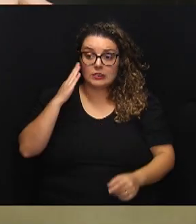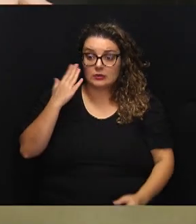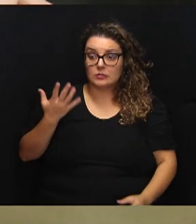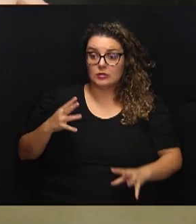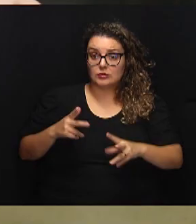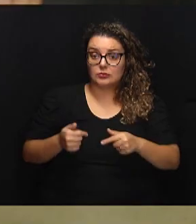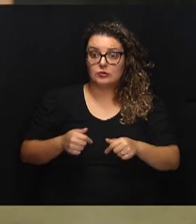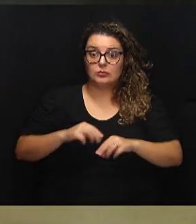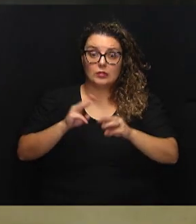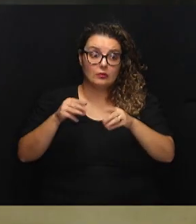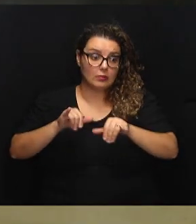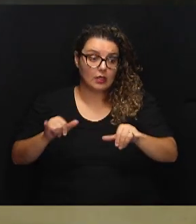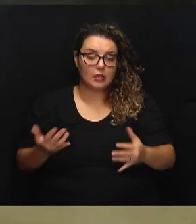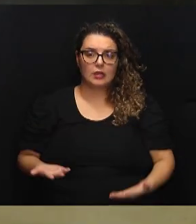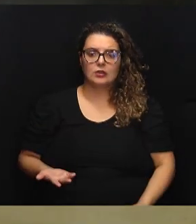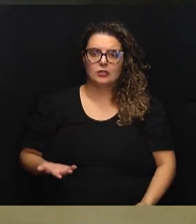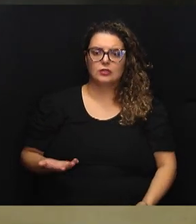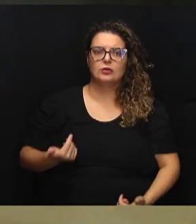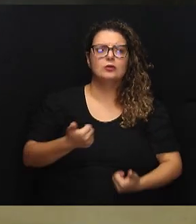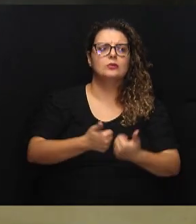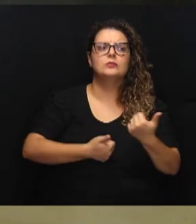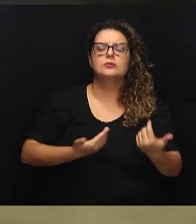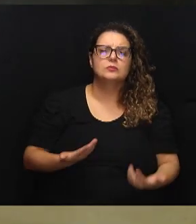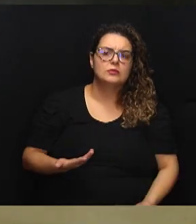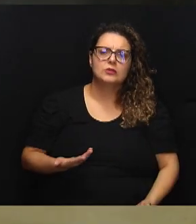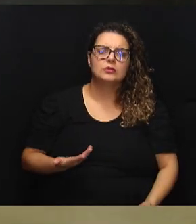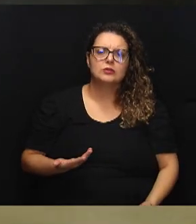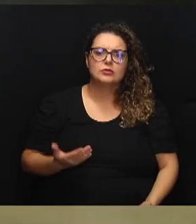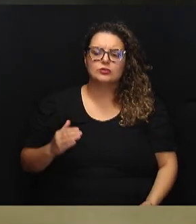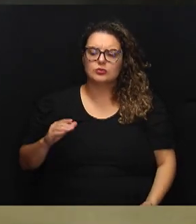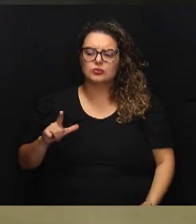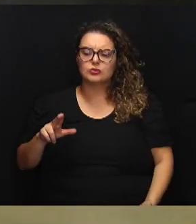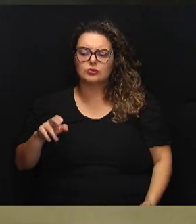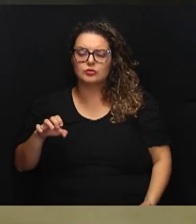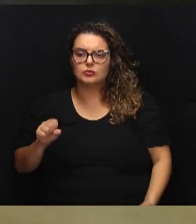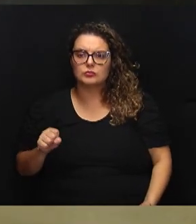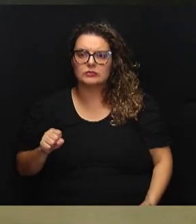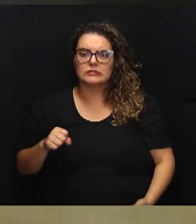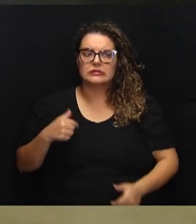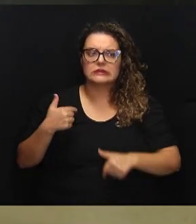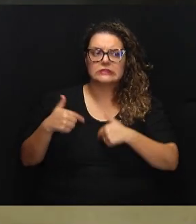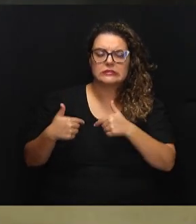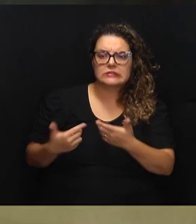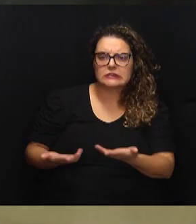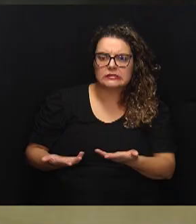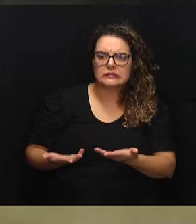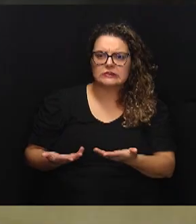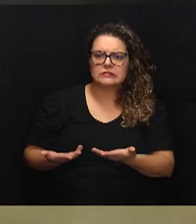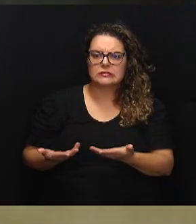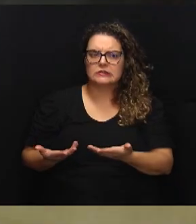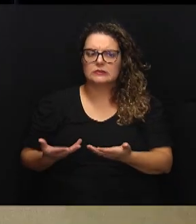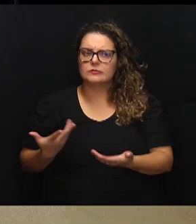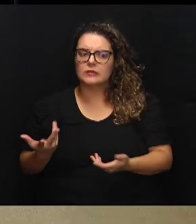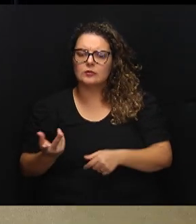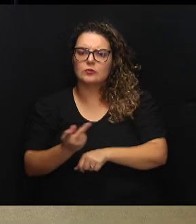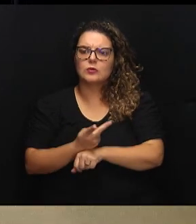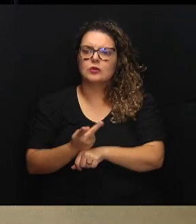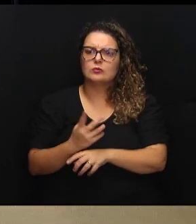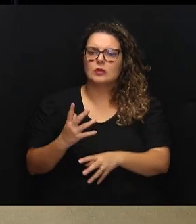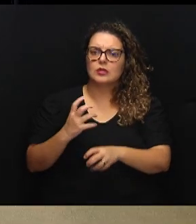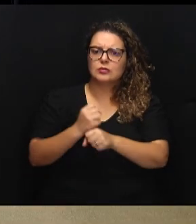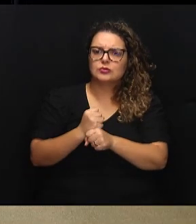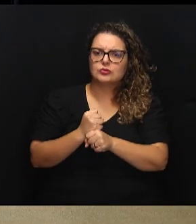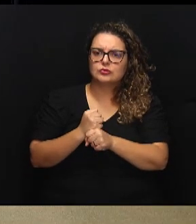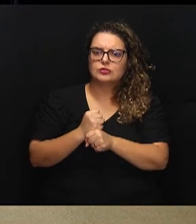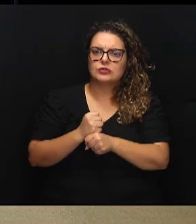é marketing, né. E o futebol, os clubes, eles trabalham para buscar para poder aproximar esse